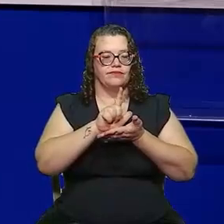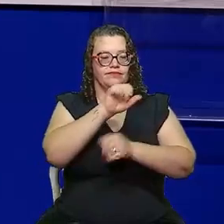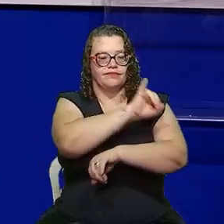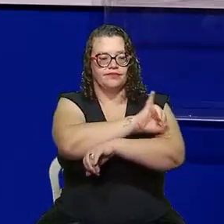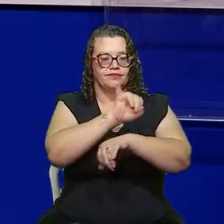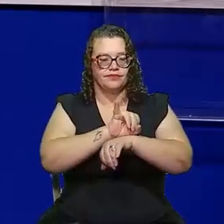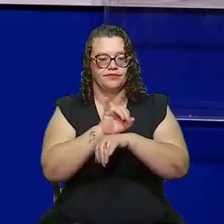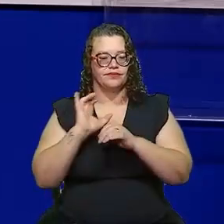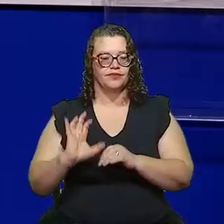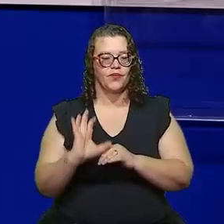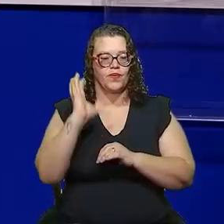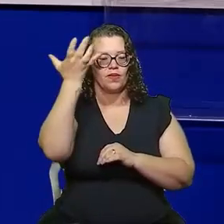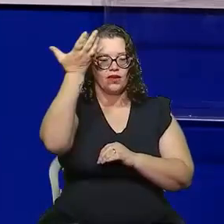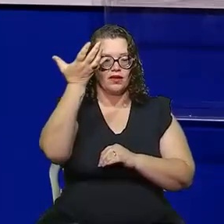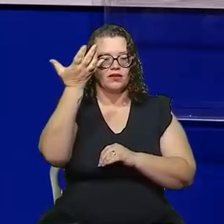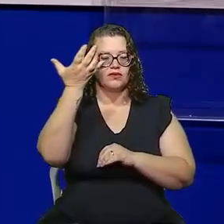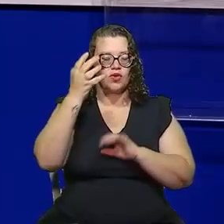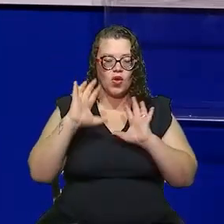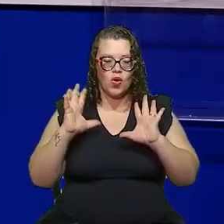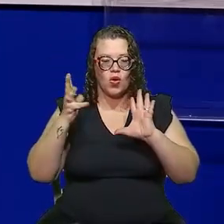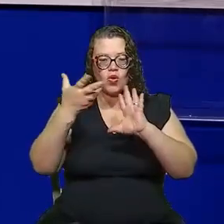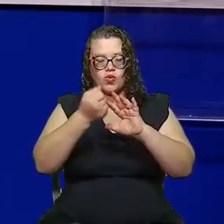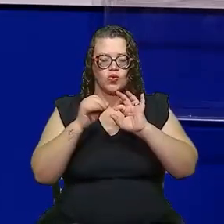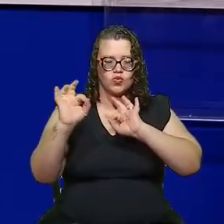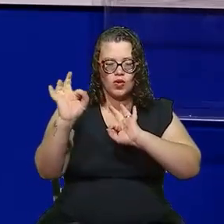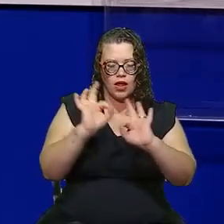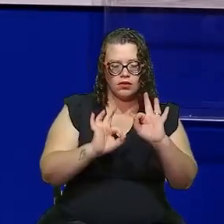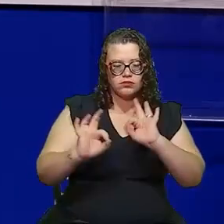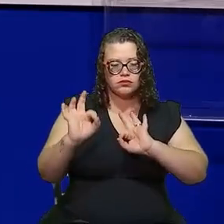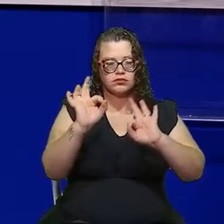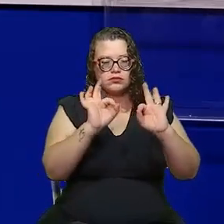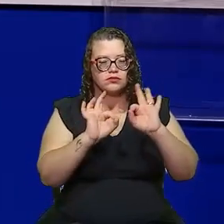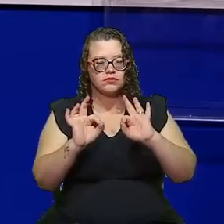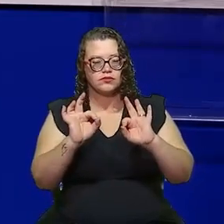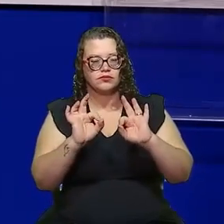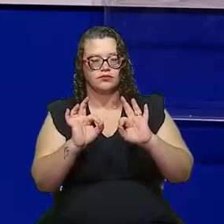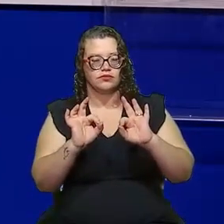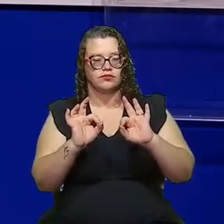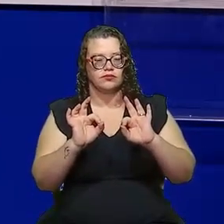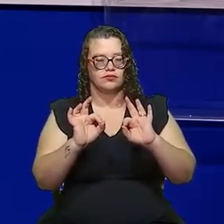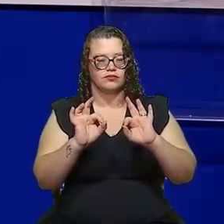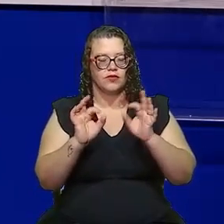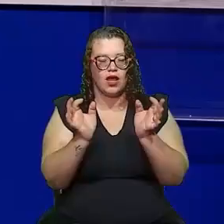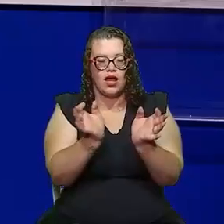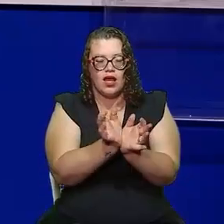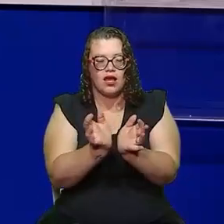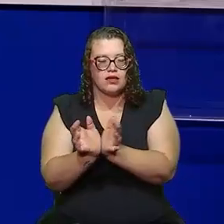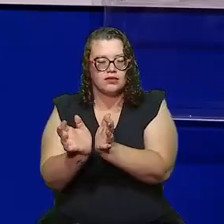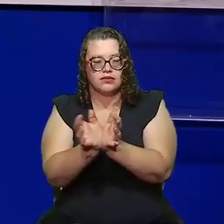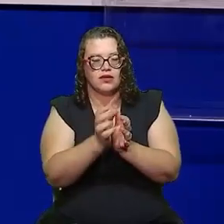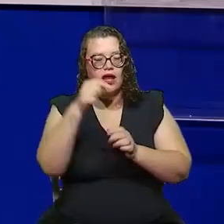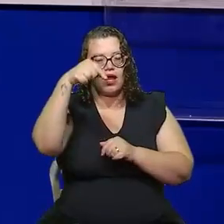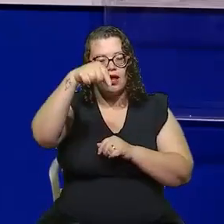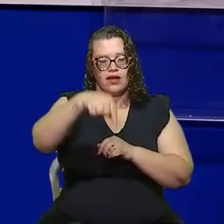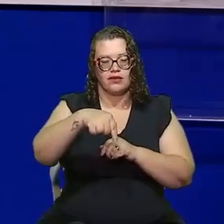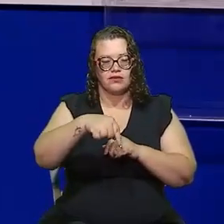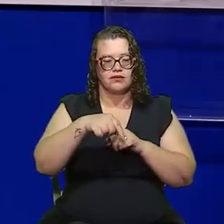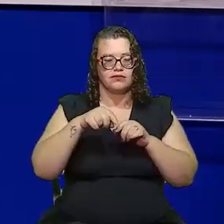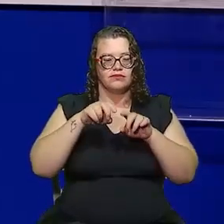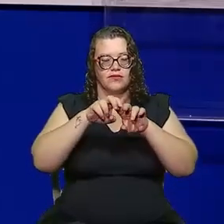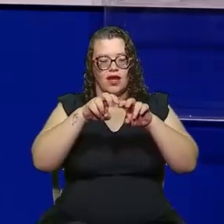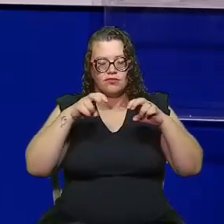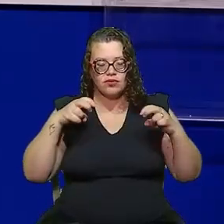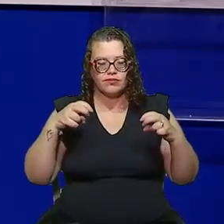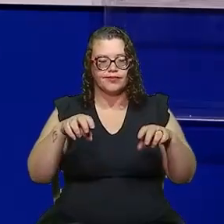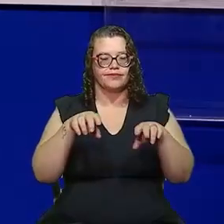E no canto esquerdo estão as logomarcas das marcas patrocinadoras do evento. O palco possui uma longa mesa azul marinho e branca.